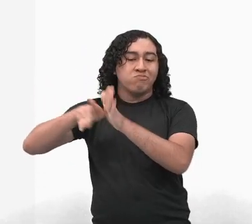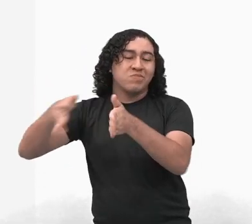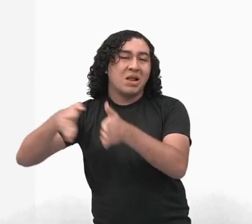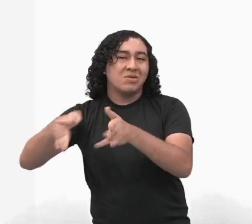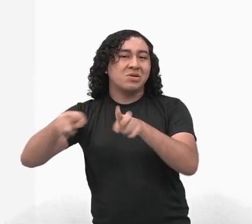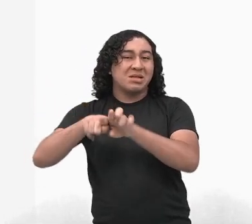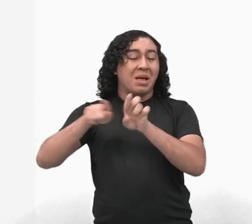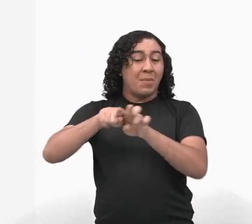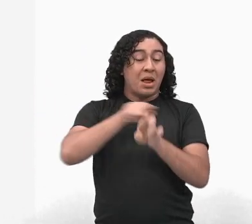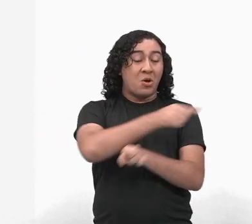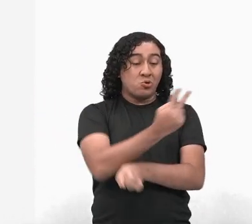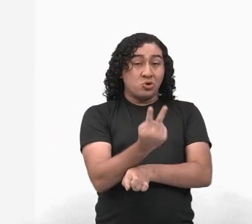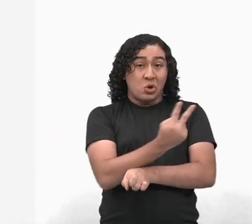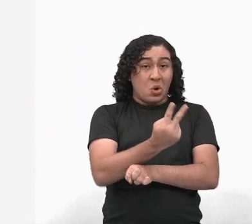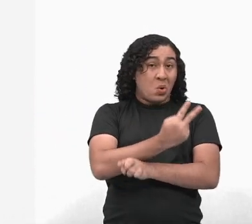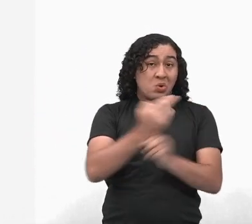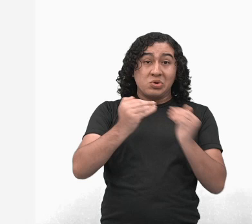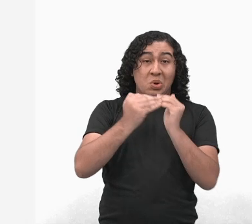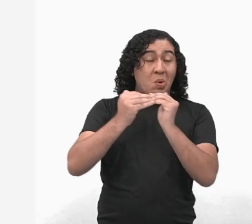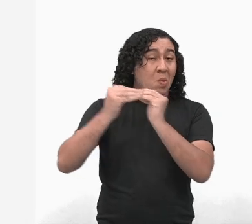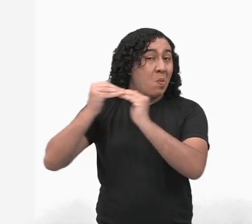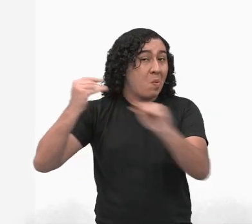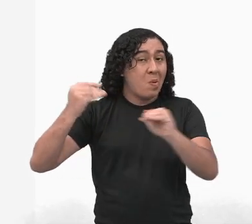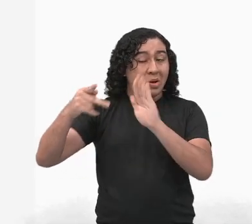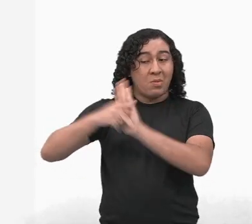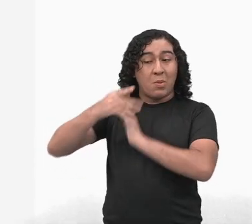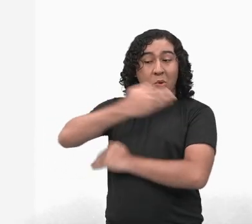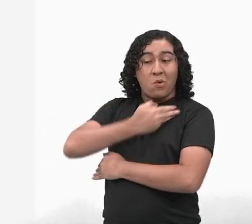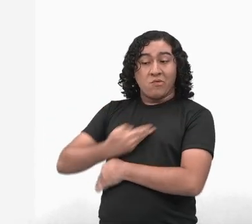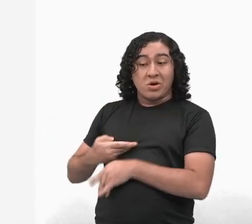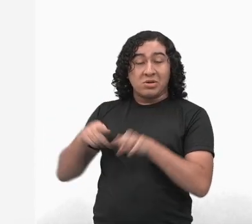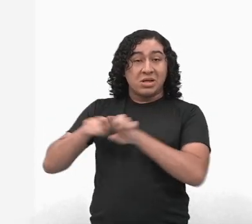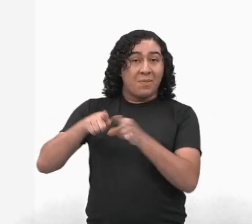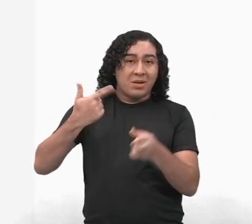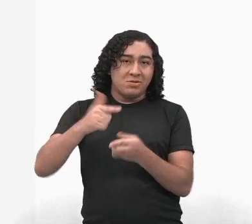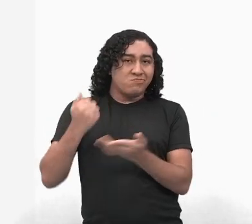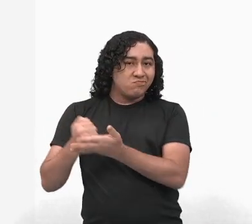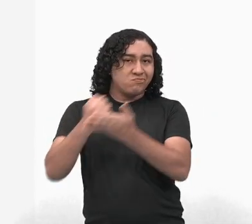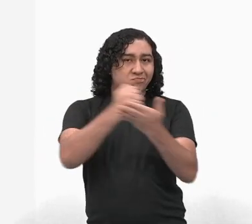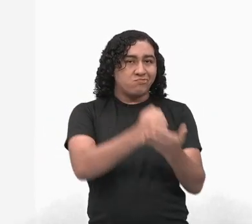não satisfaziam as elites.